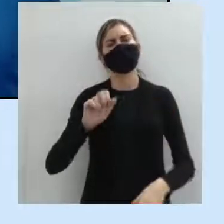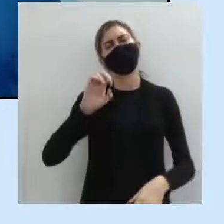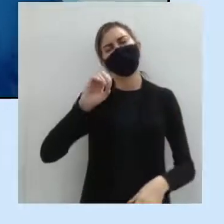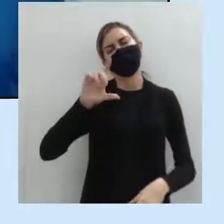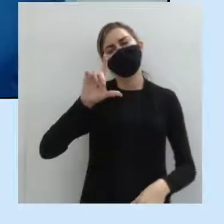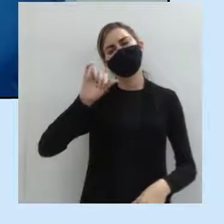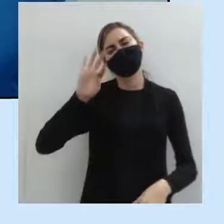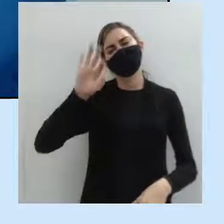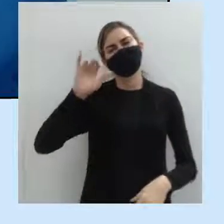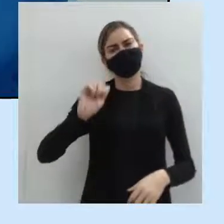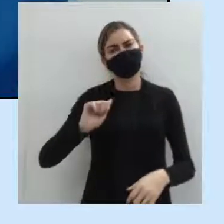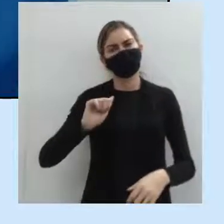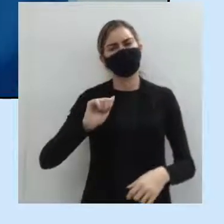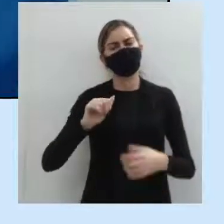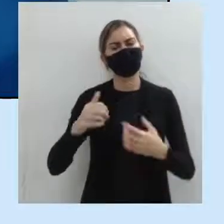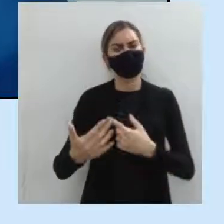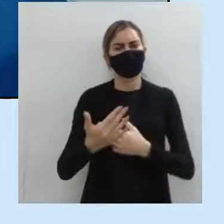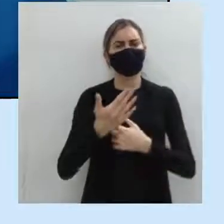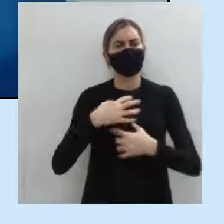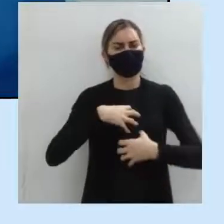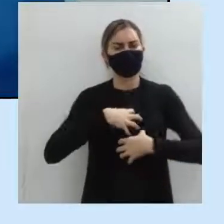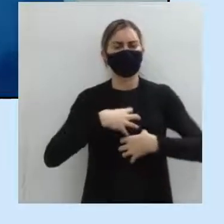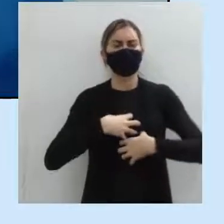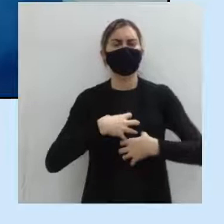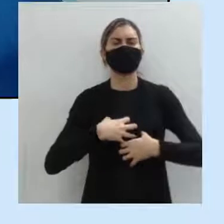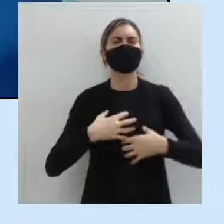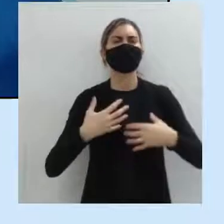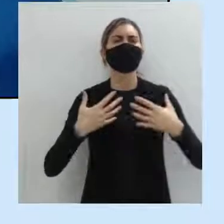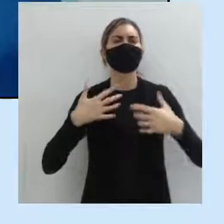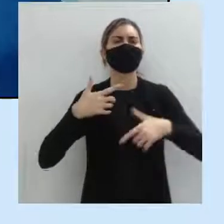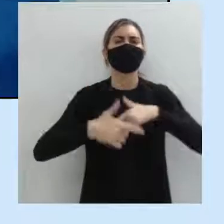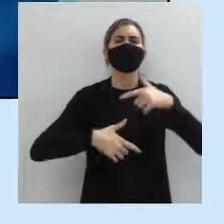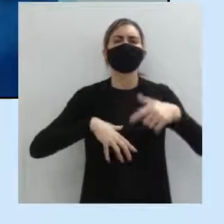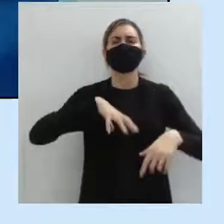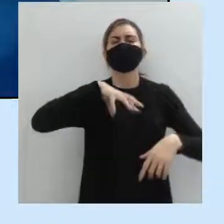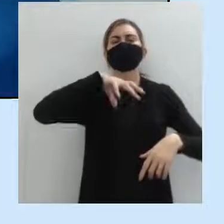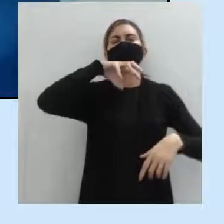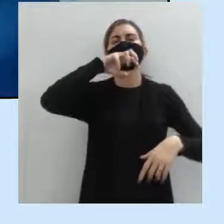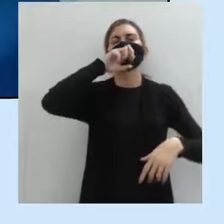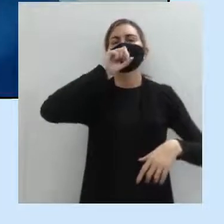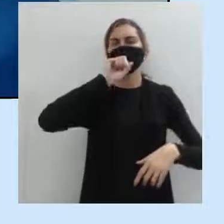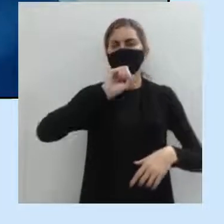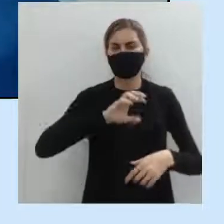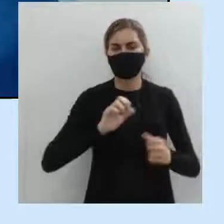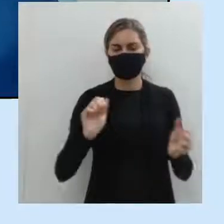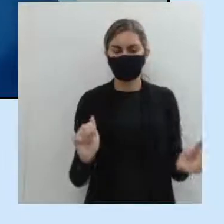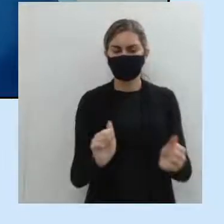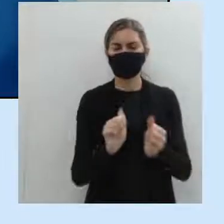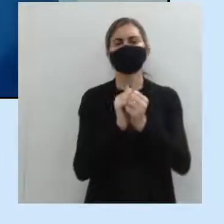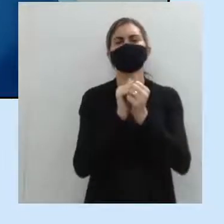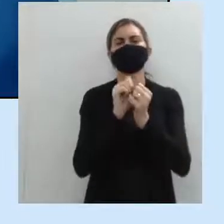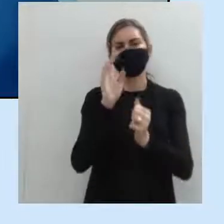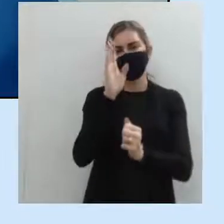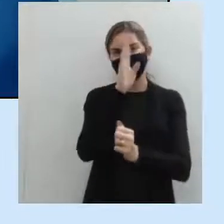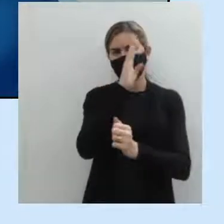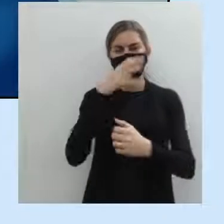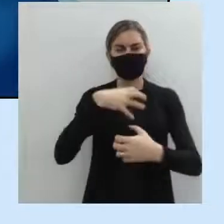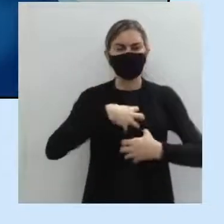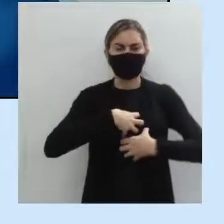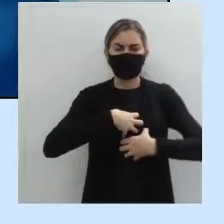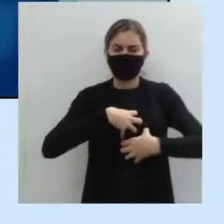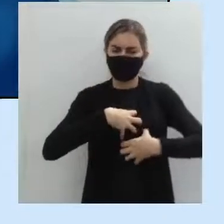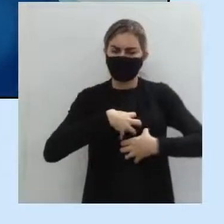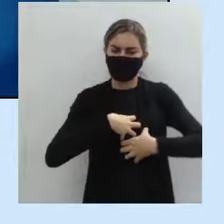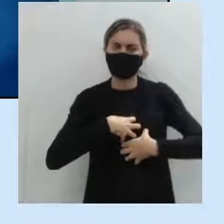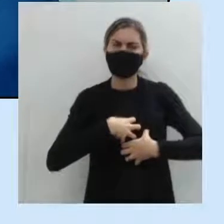né? Aquela ginástica que traz mais a sensação de trabalhar a respiração junto com o equilíbrio